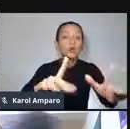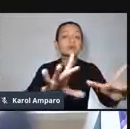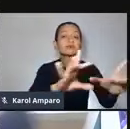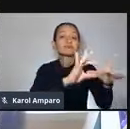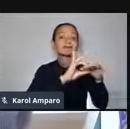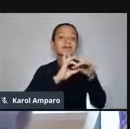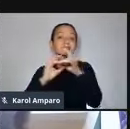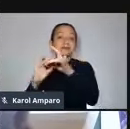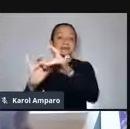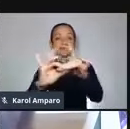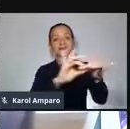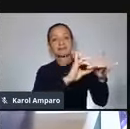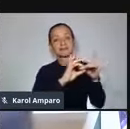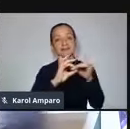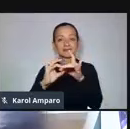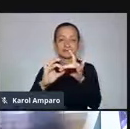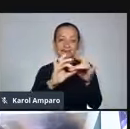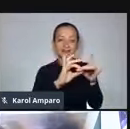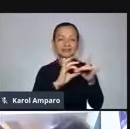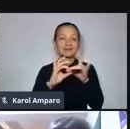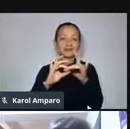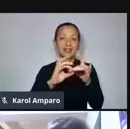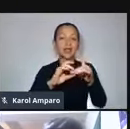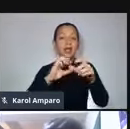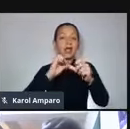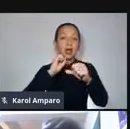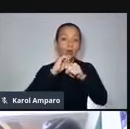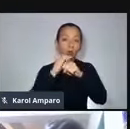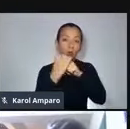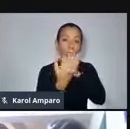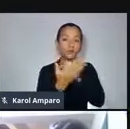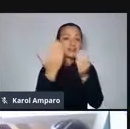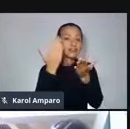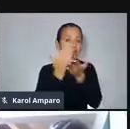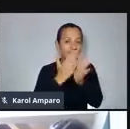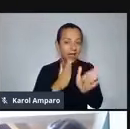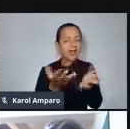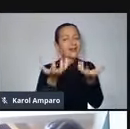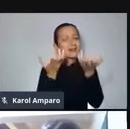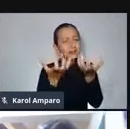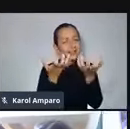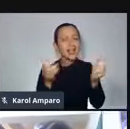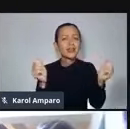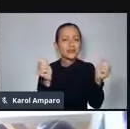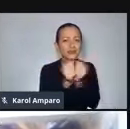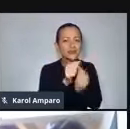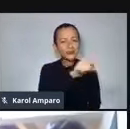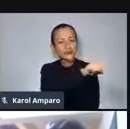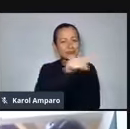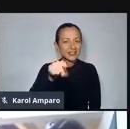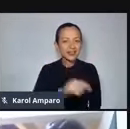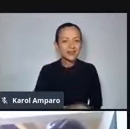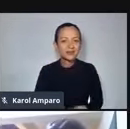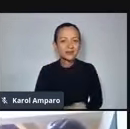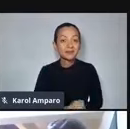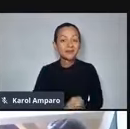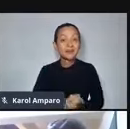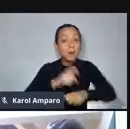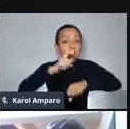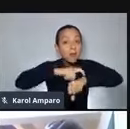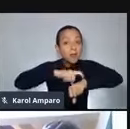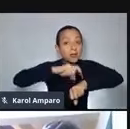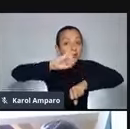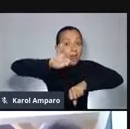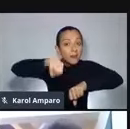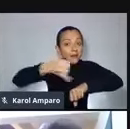Quiçá, nós passarmos a pandemia, possamos estar juntos, né? Materialmente, direitinho. E aproveito esse momento aqui para